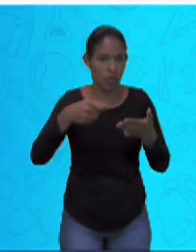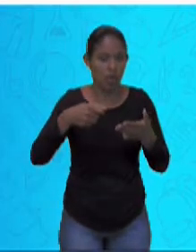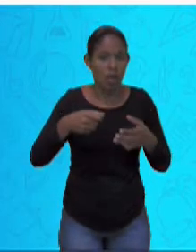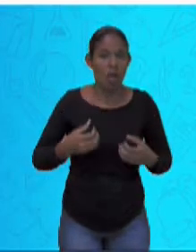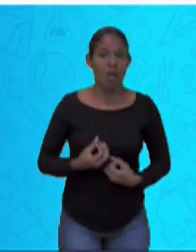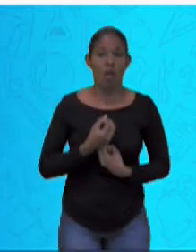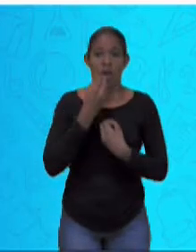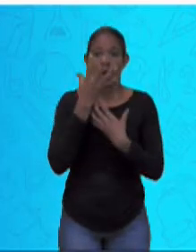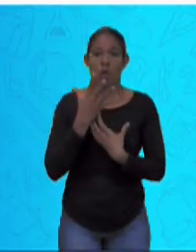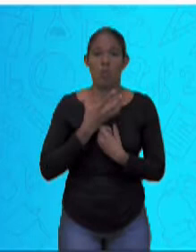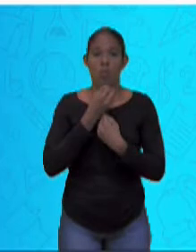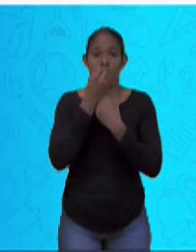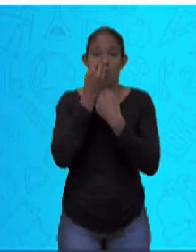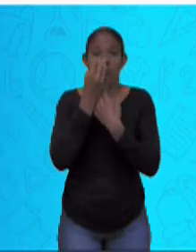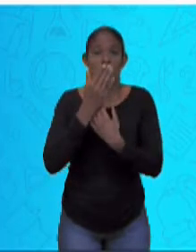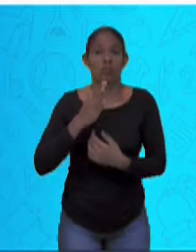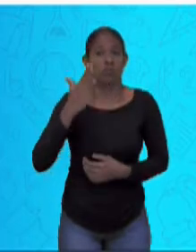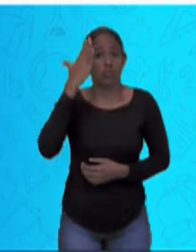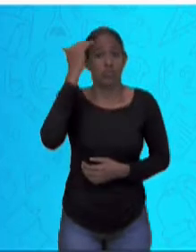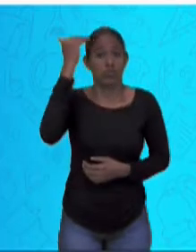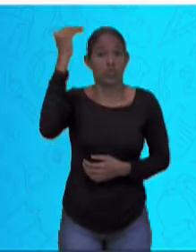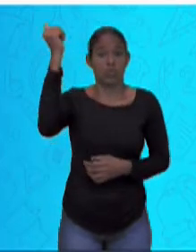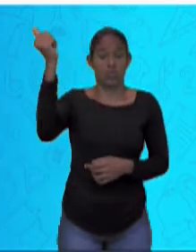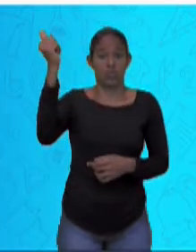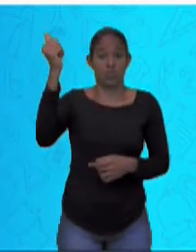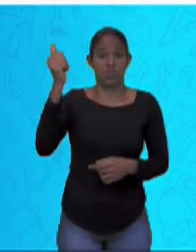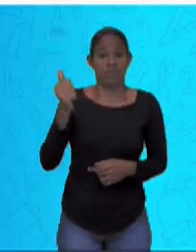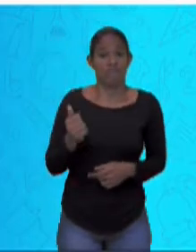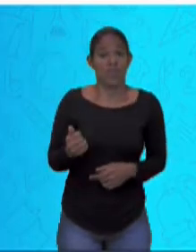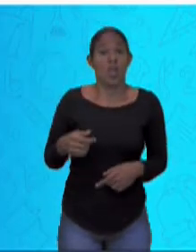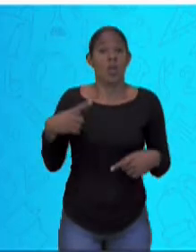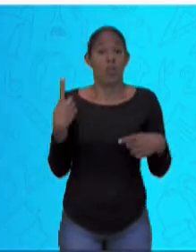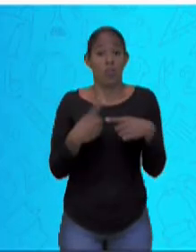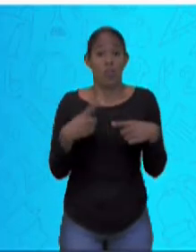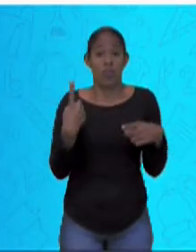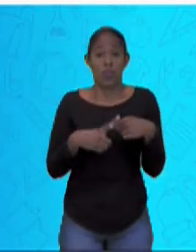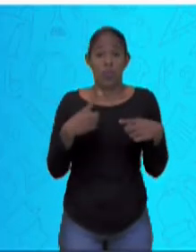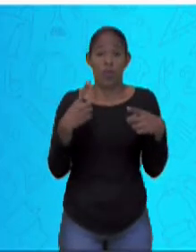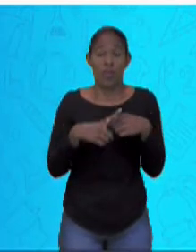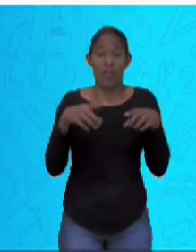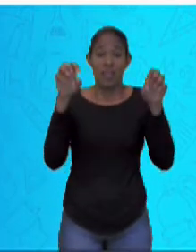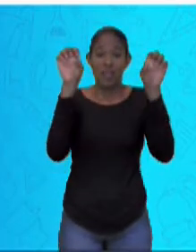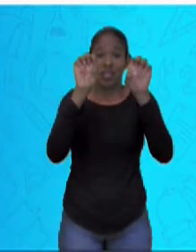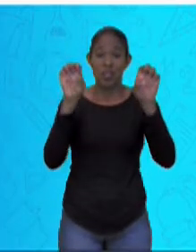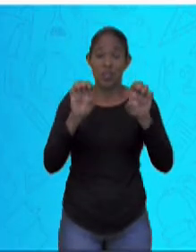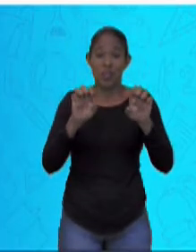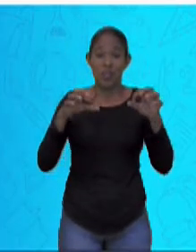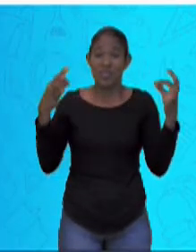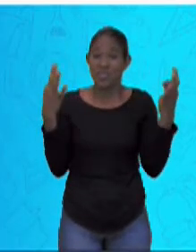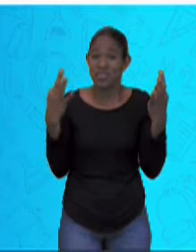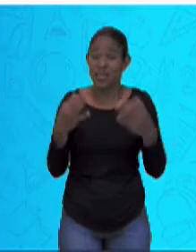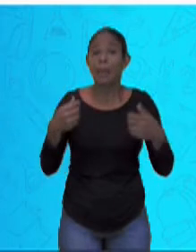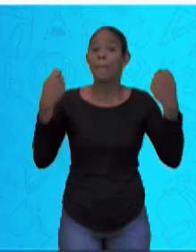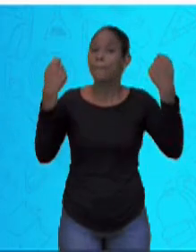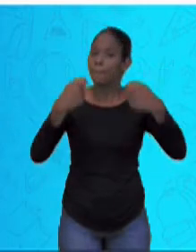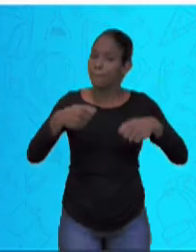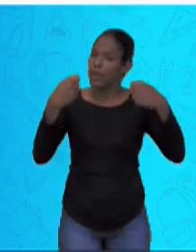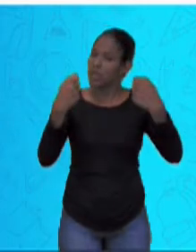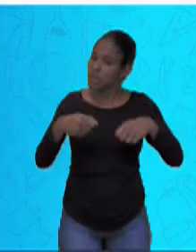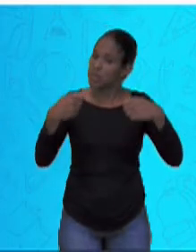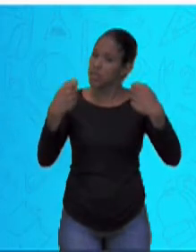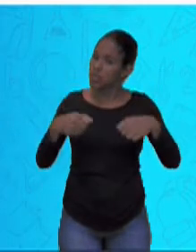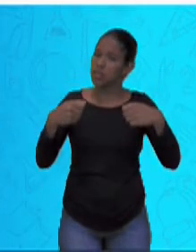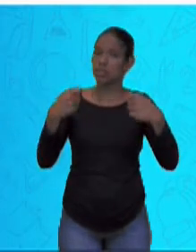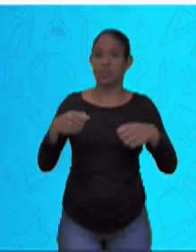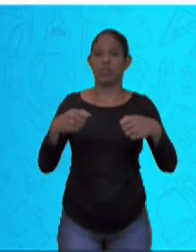poetas, mesmo porque, além da forma fixa, é preciso muito talento para construir